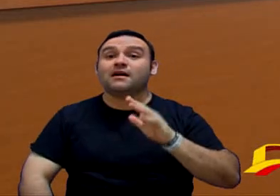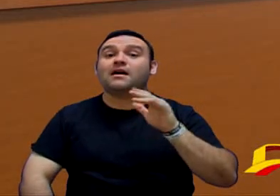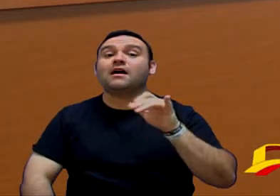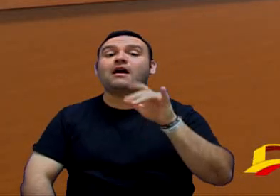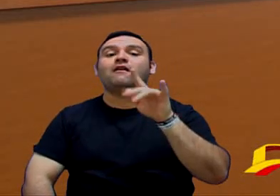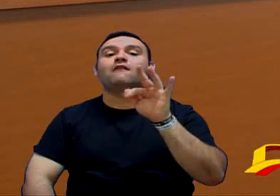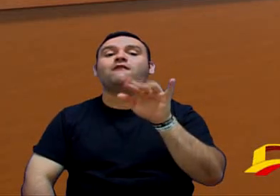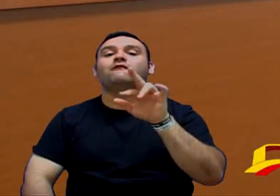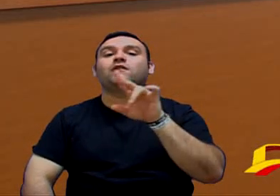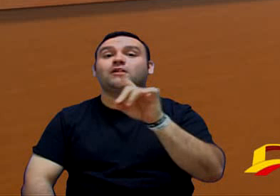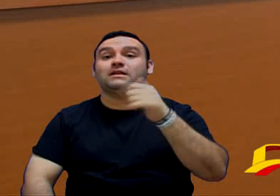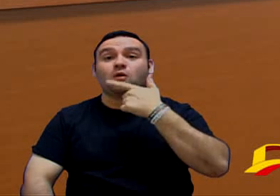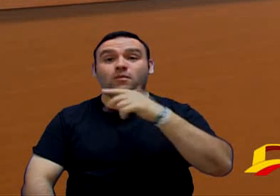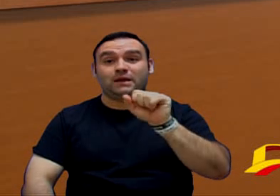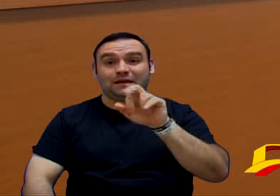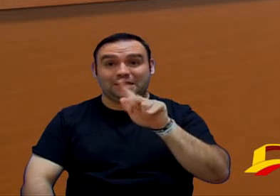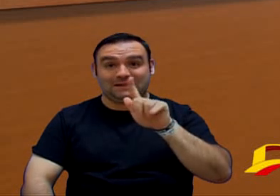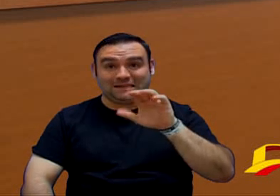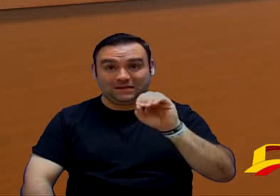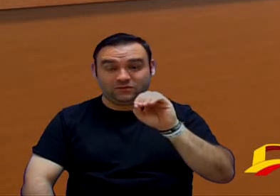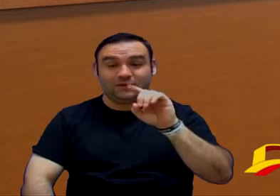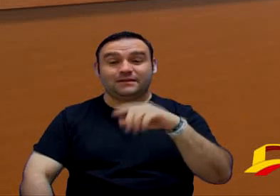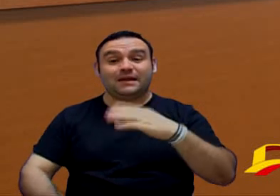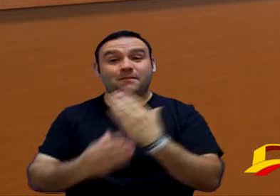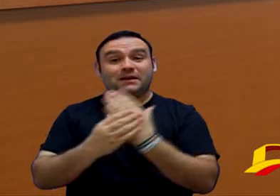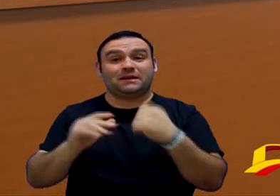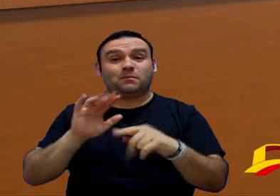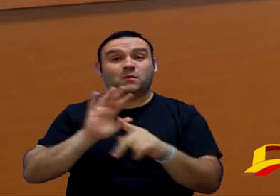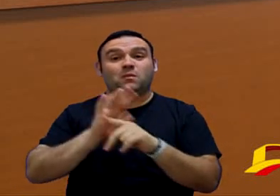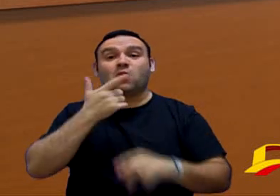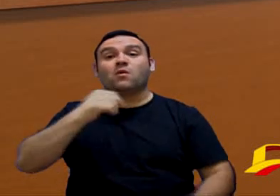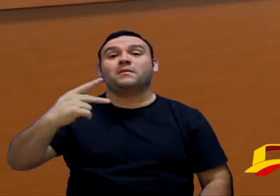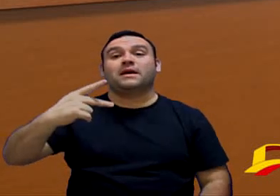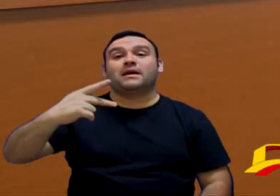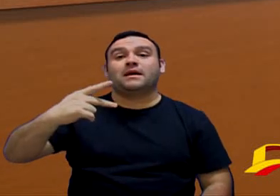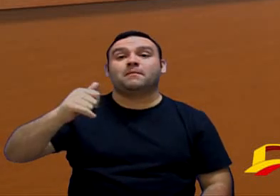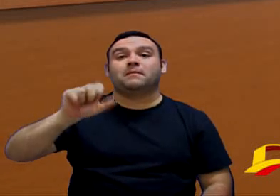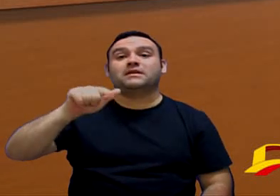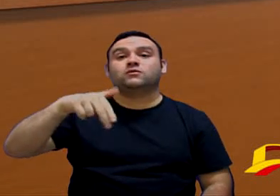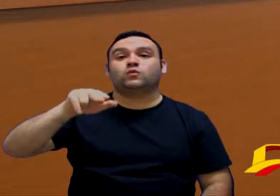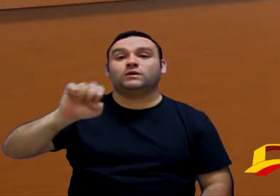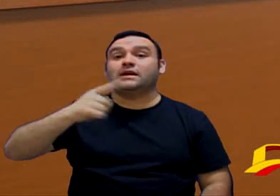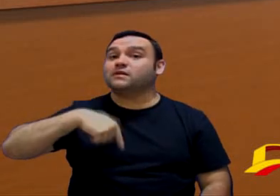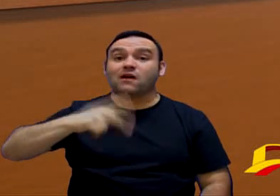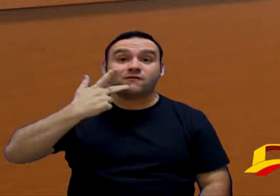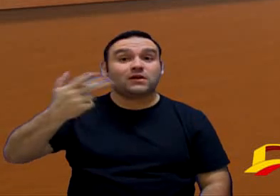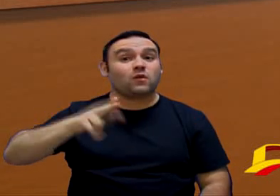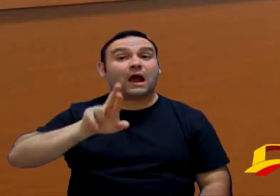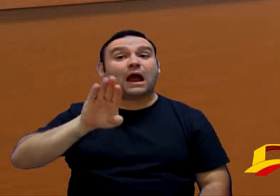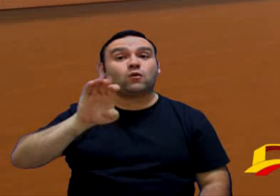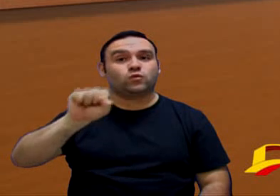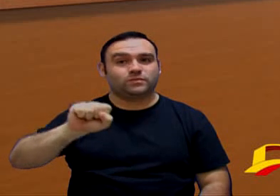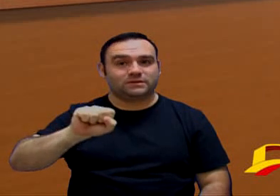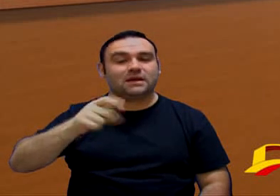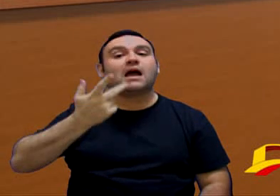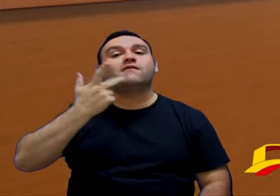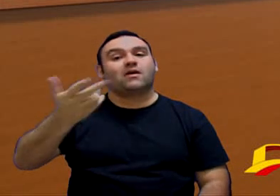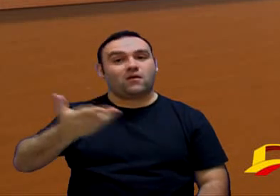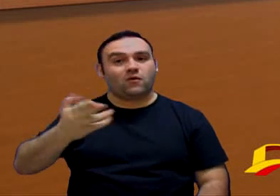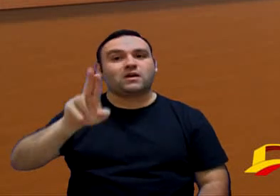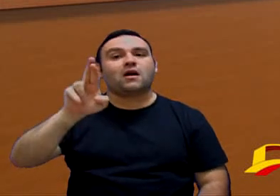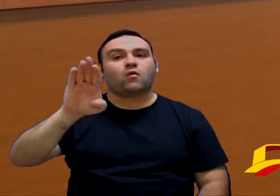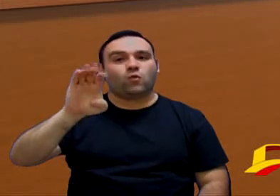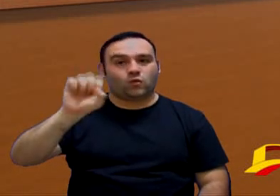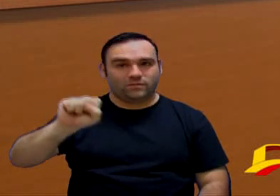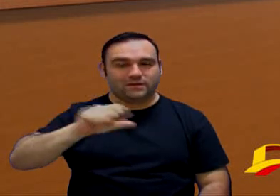o Serginho nosso amigo é essa pasta aí é do pascunhos agora não agora eu tô falando da